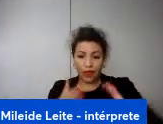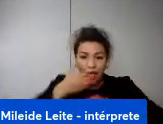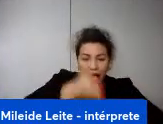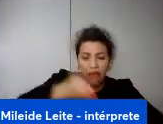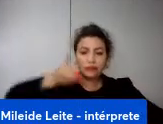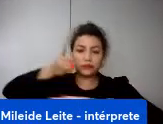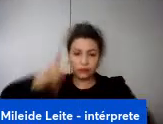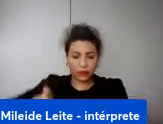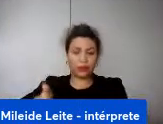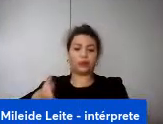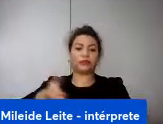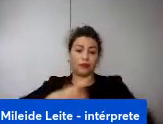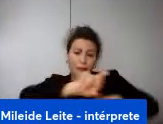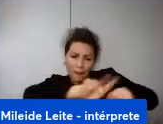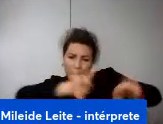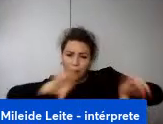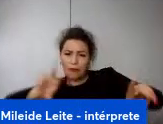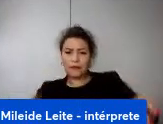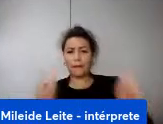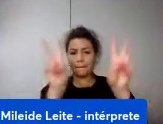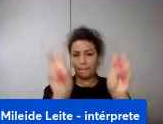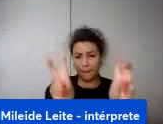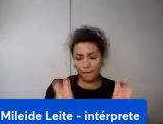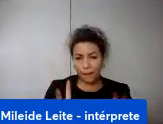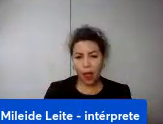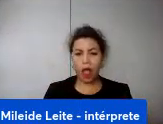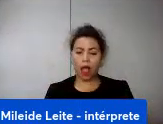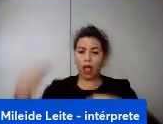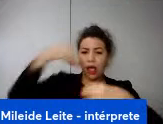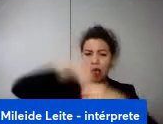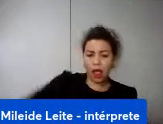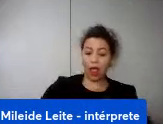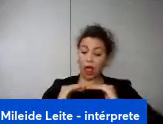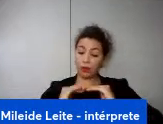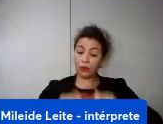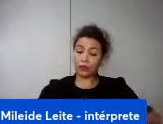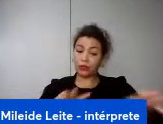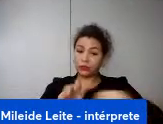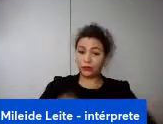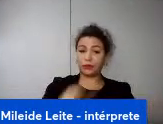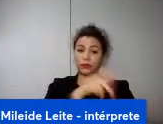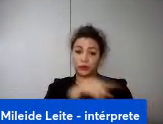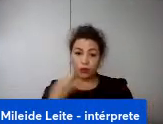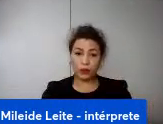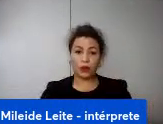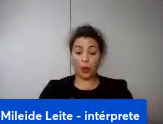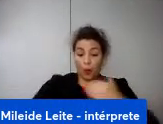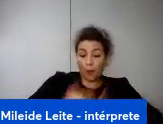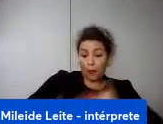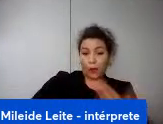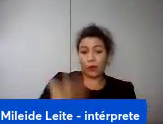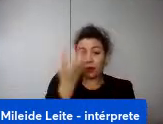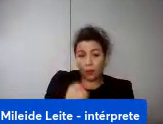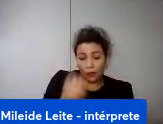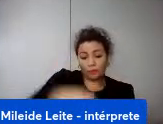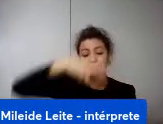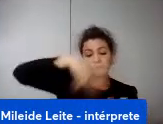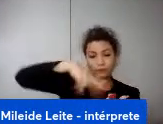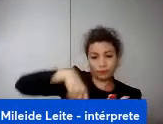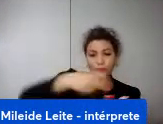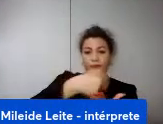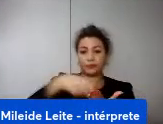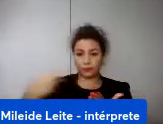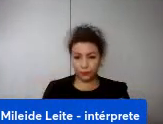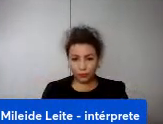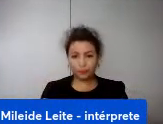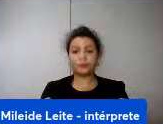a diferentes questões que envolvem a equidade na formação inicial, que envolvem o processo de alfabetização, de leitura e de escrita.